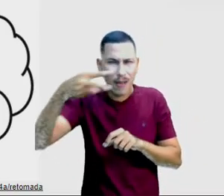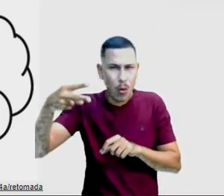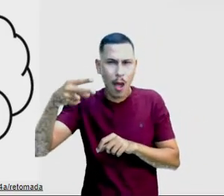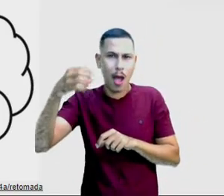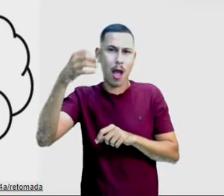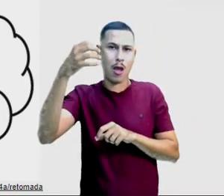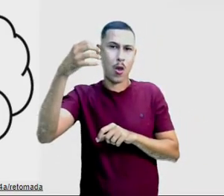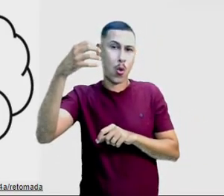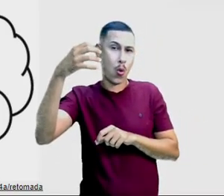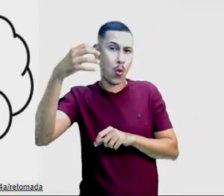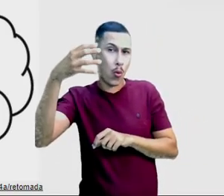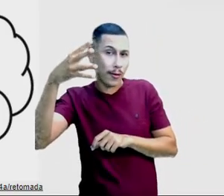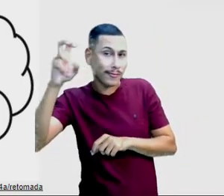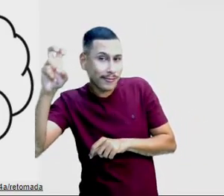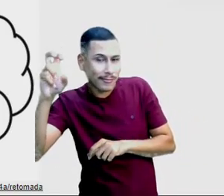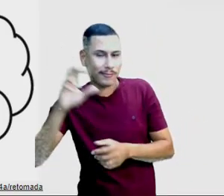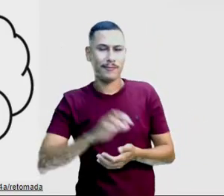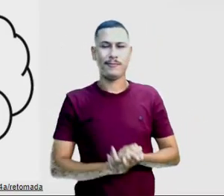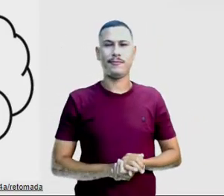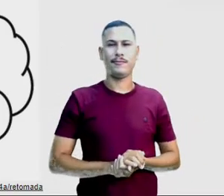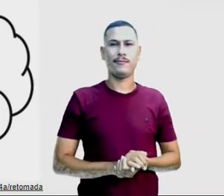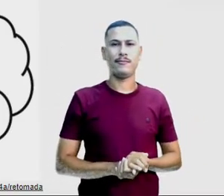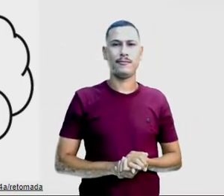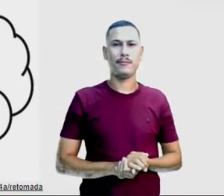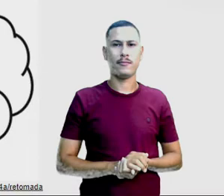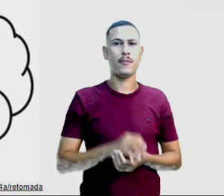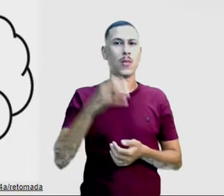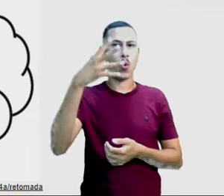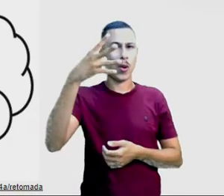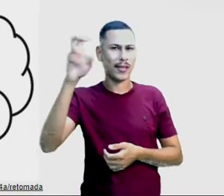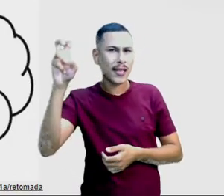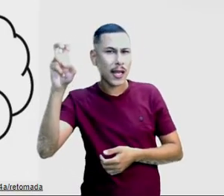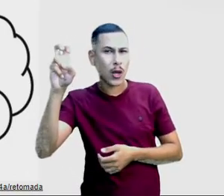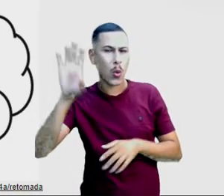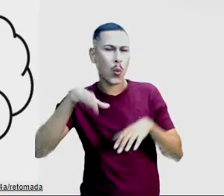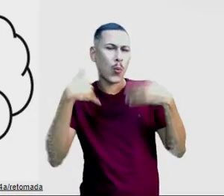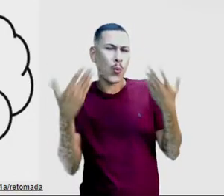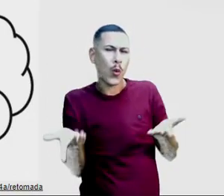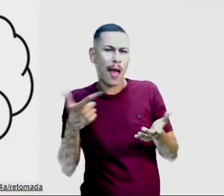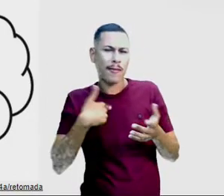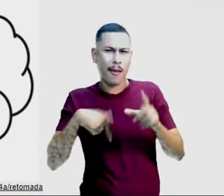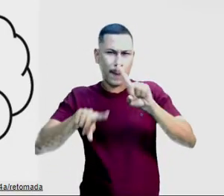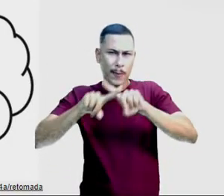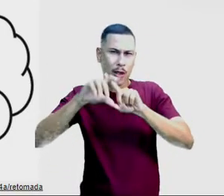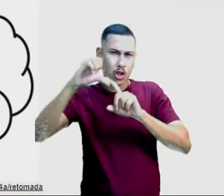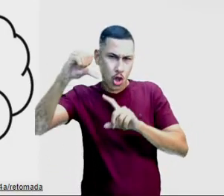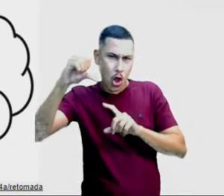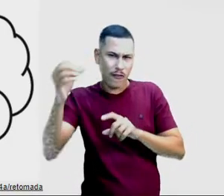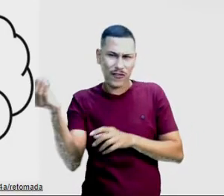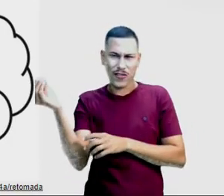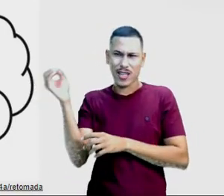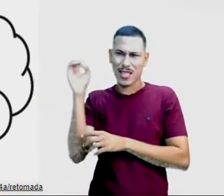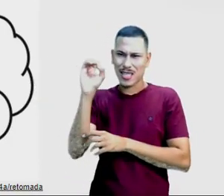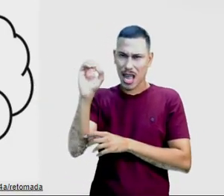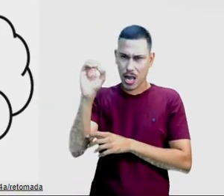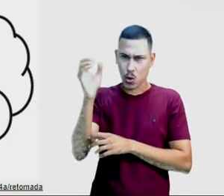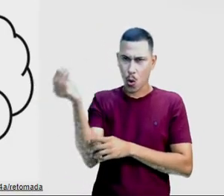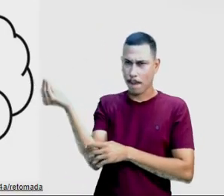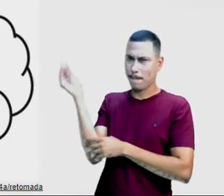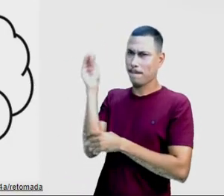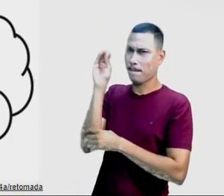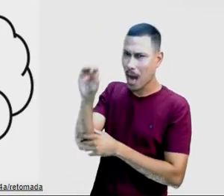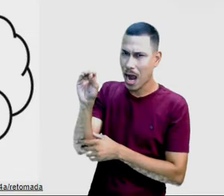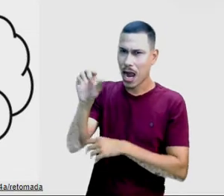45. Né? 45 é quando eu multiplico por 9. Aí eu acrescentei o zero, ficou